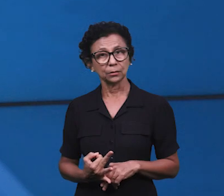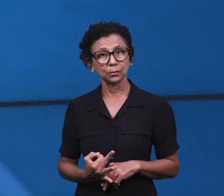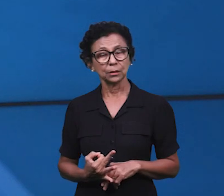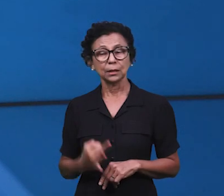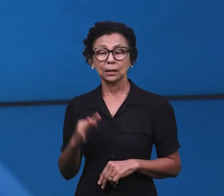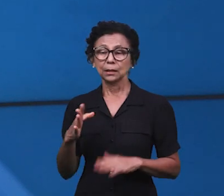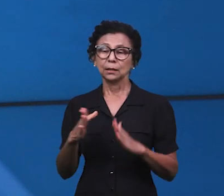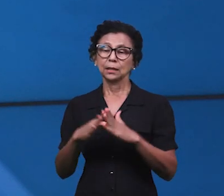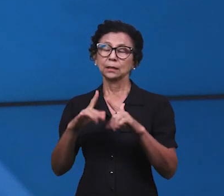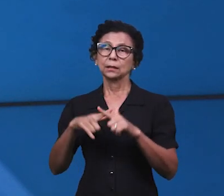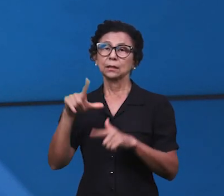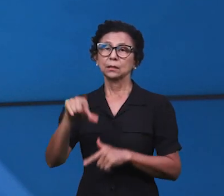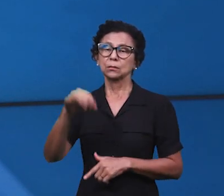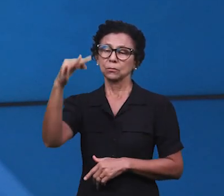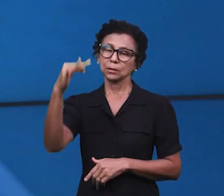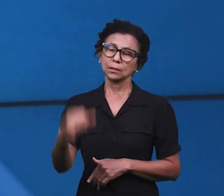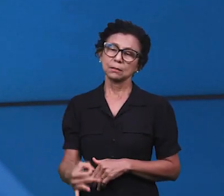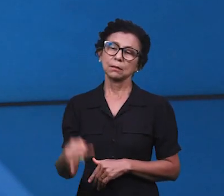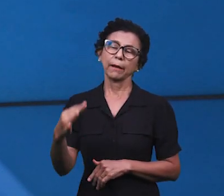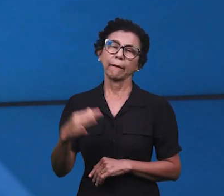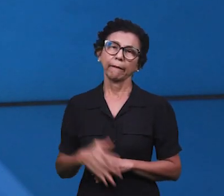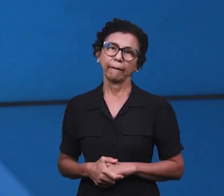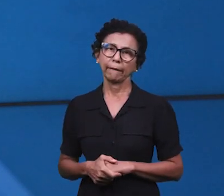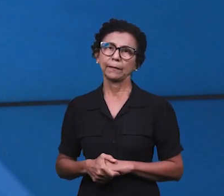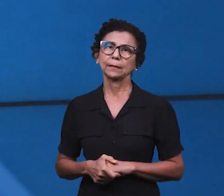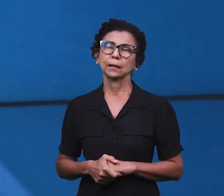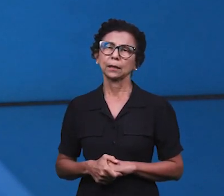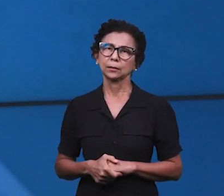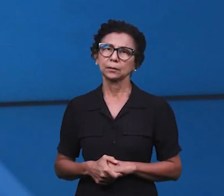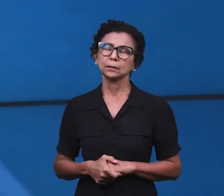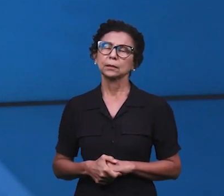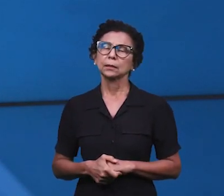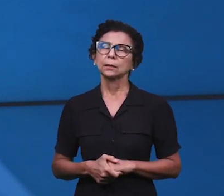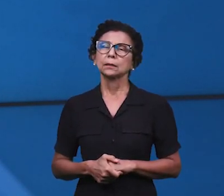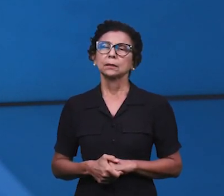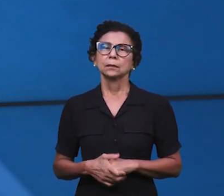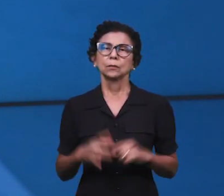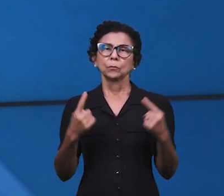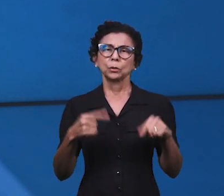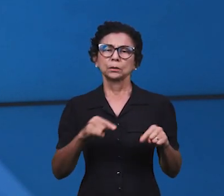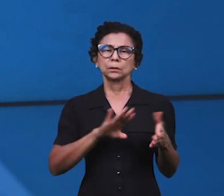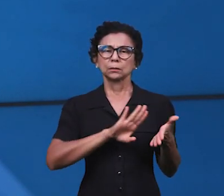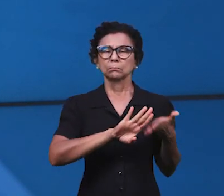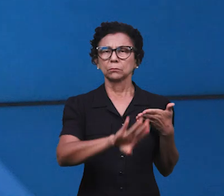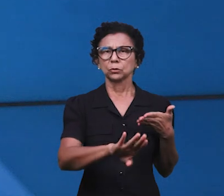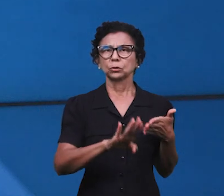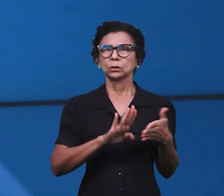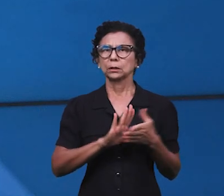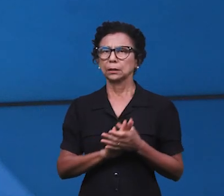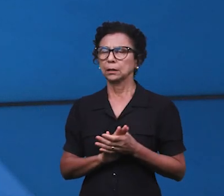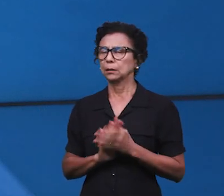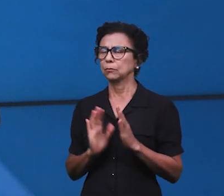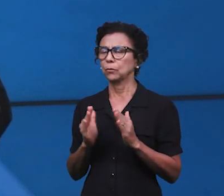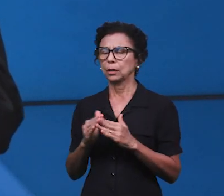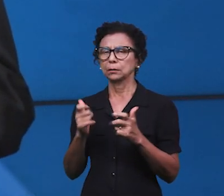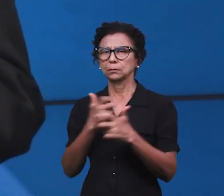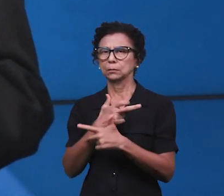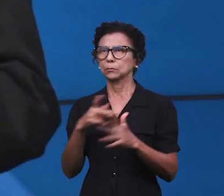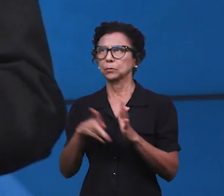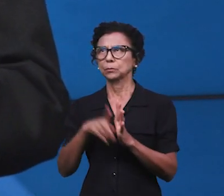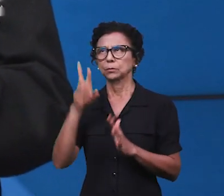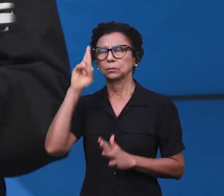fazer a escolha, ou seja, refutar aquilo que não era do Senhor e aceitar aquilo que provinha da paz do Senhor. Muito